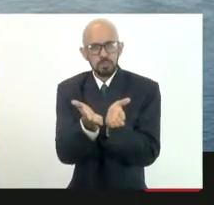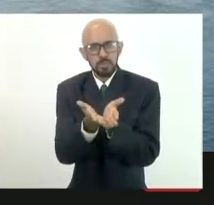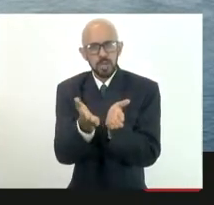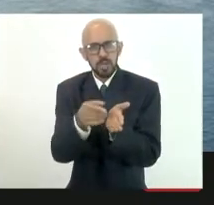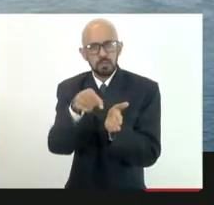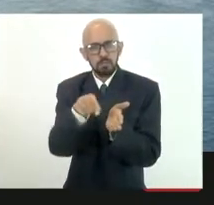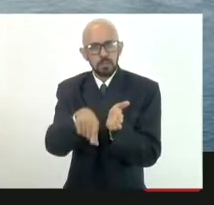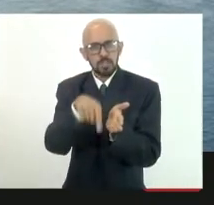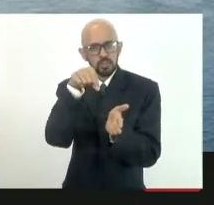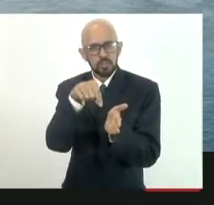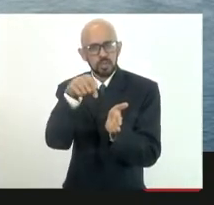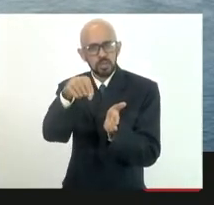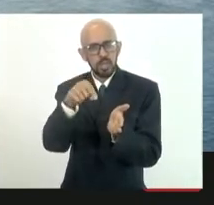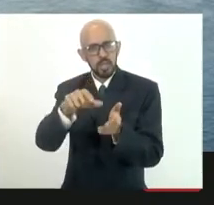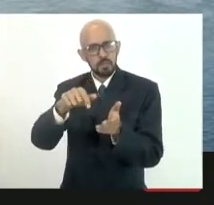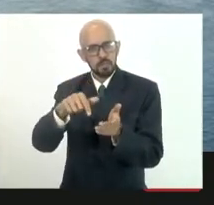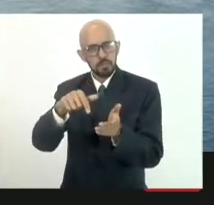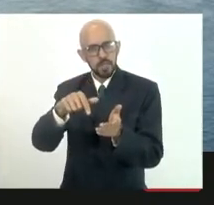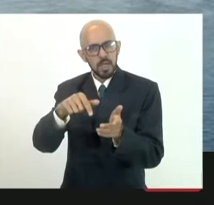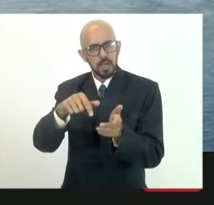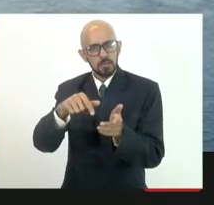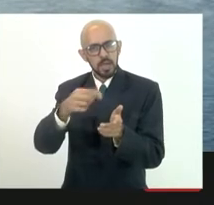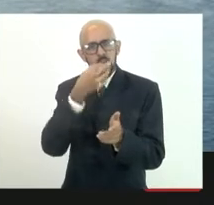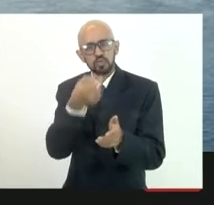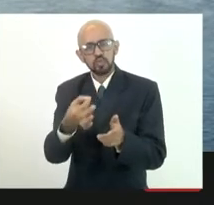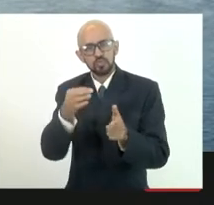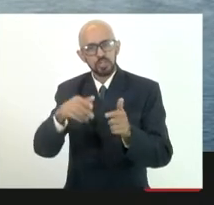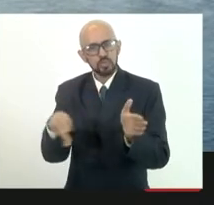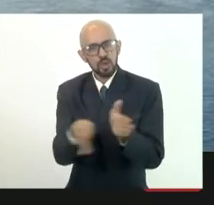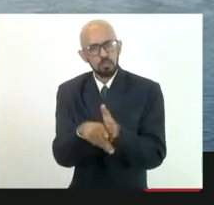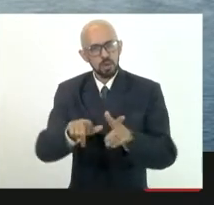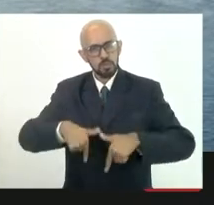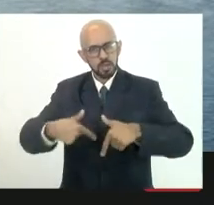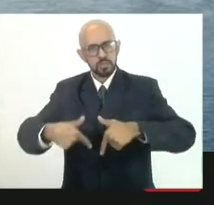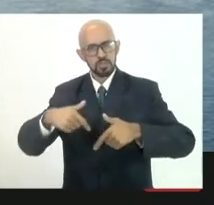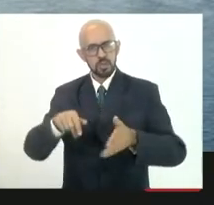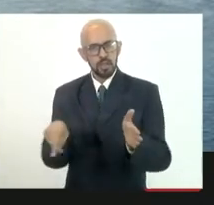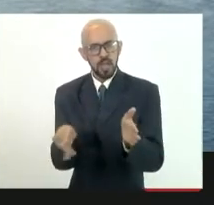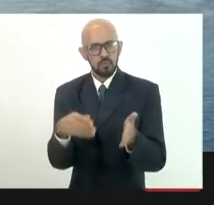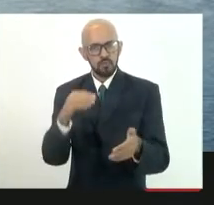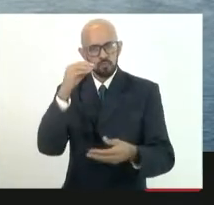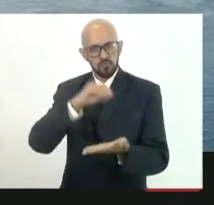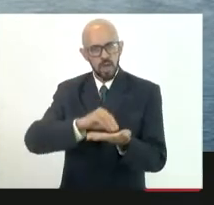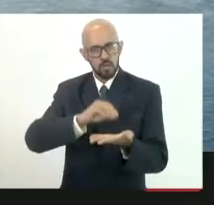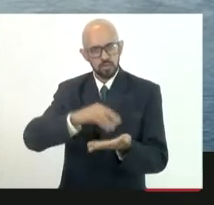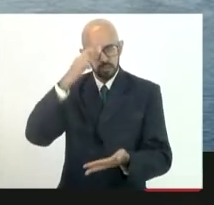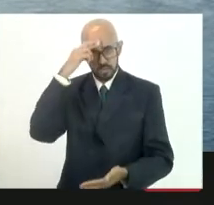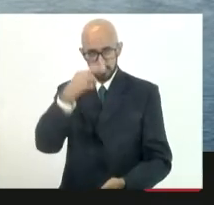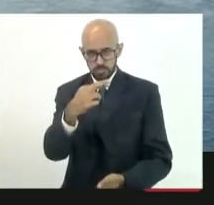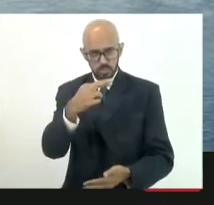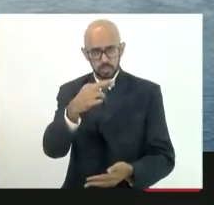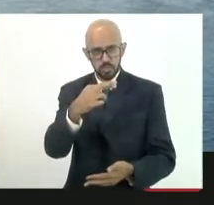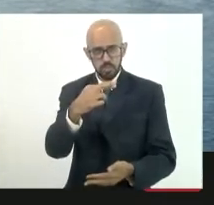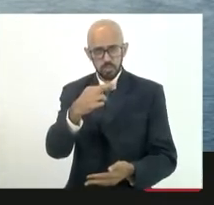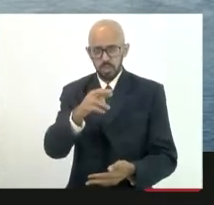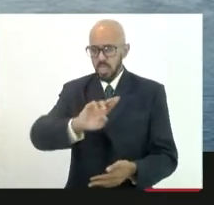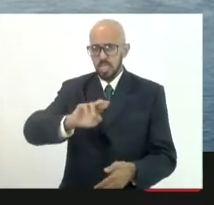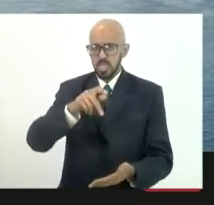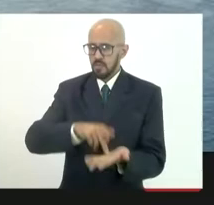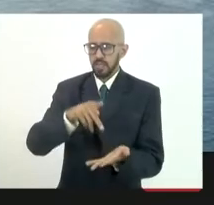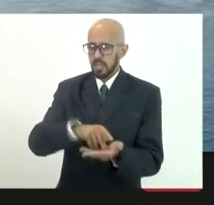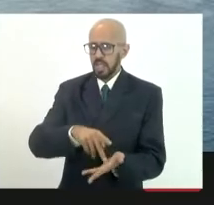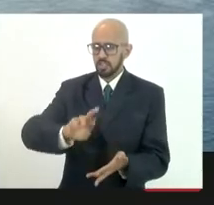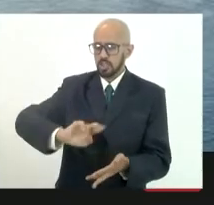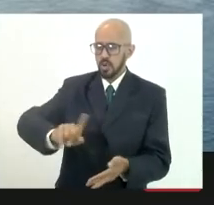se resguardar das suas agressões, das suas violências, dos seus desrespeitos, e que, na verdade, não desrespeita